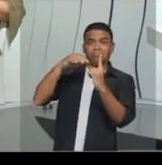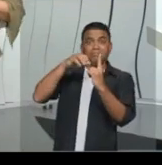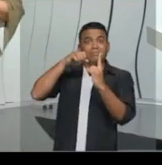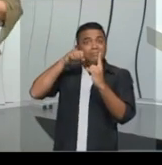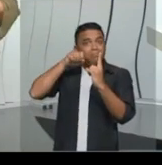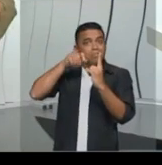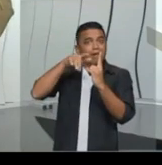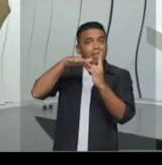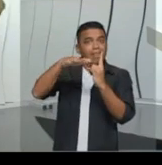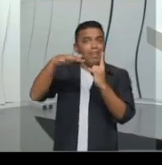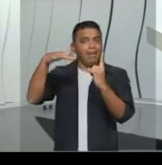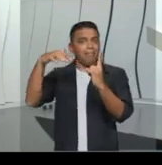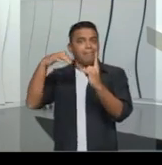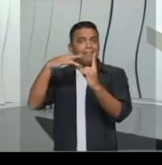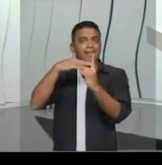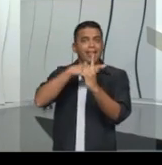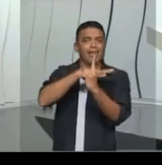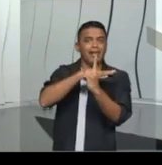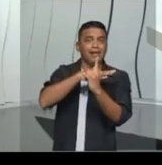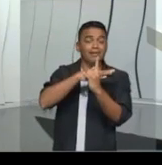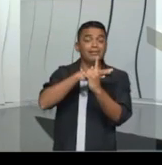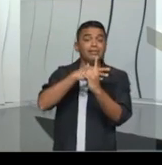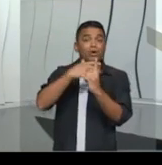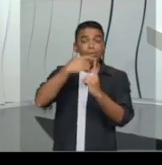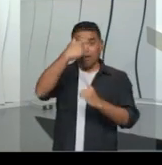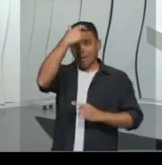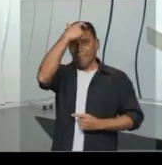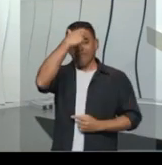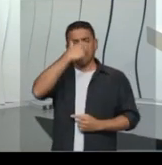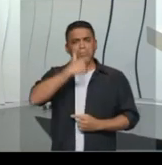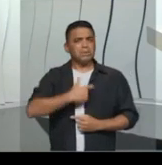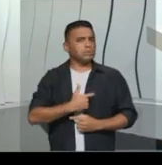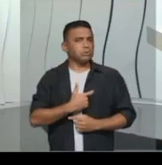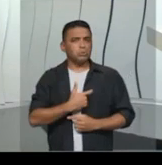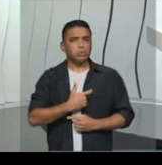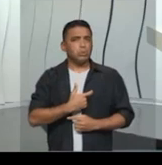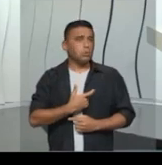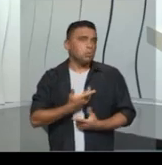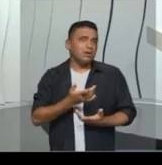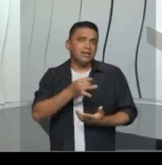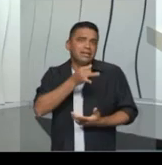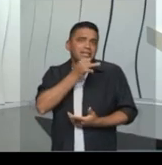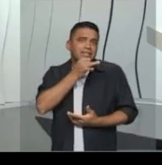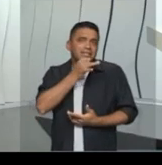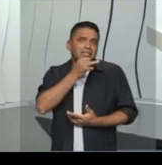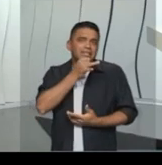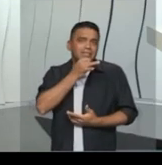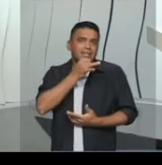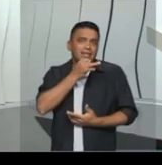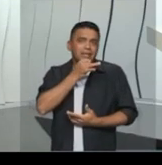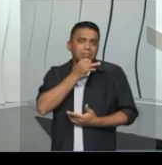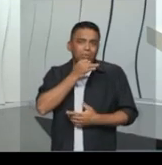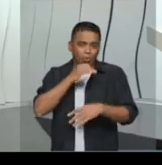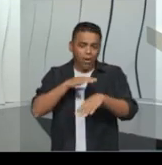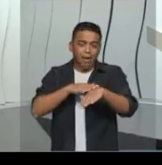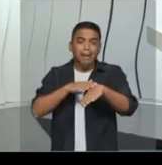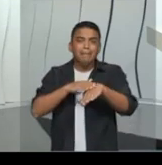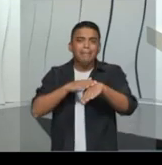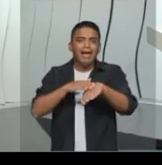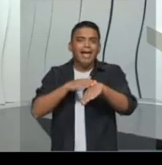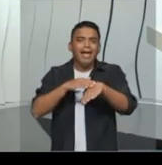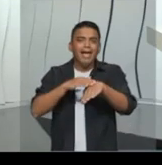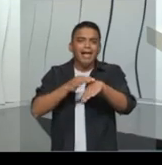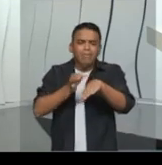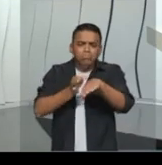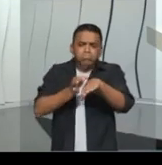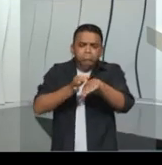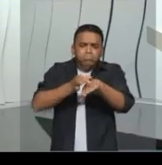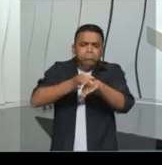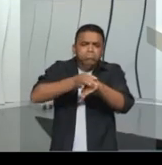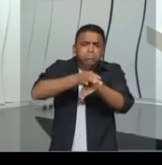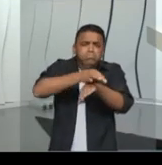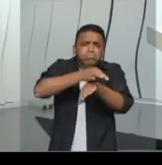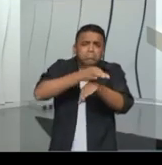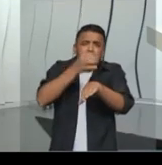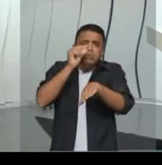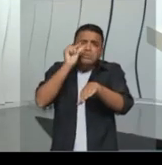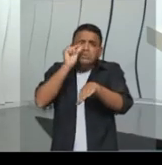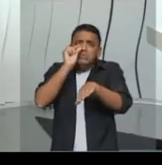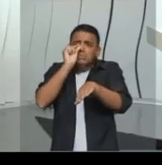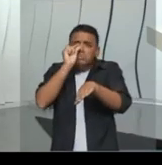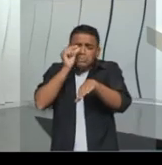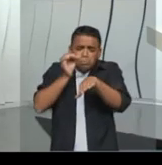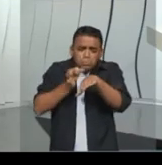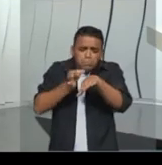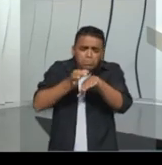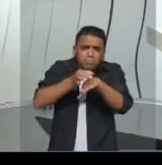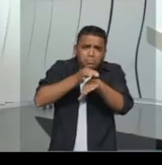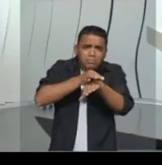Nós somos objetos que temos irregularidades, por exemplo, os poros da nossa pele. O quadro da sala